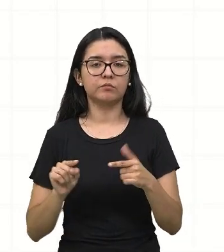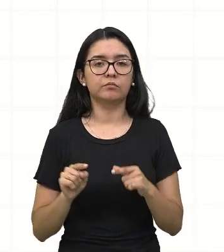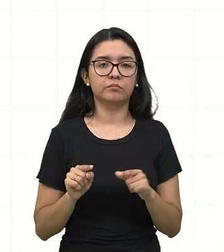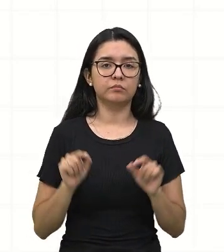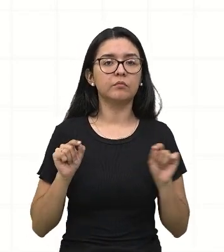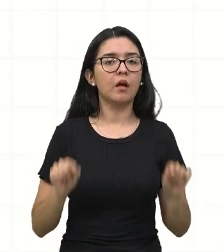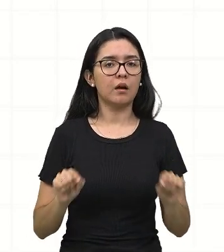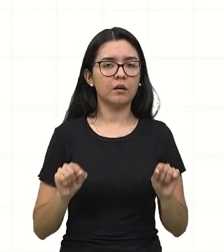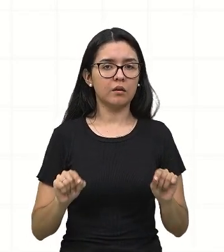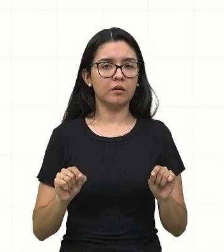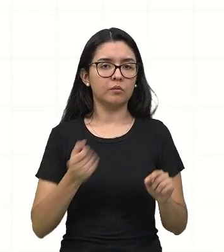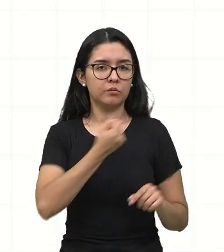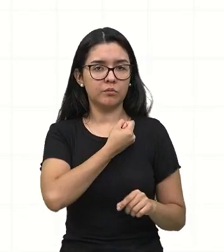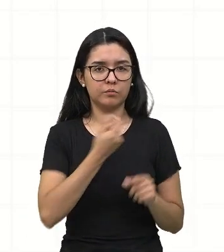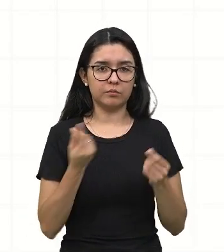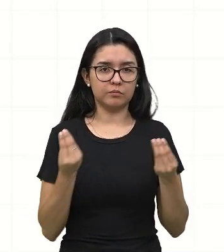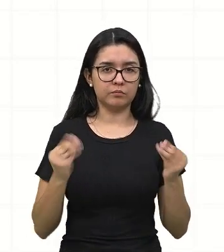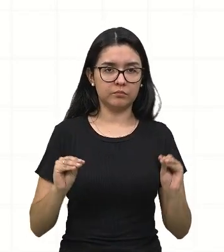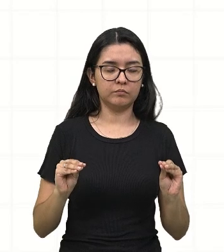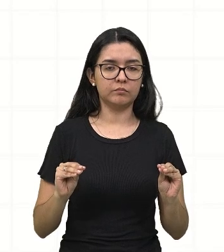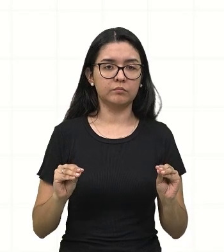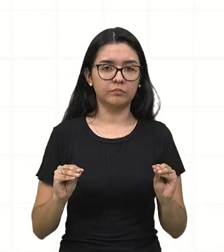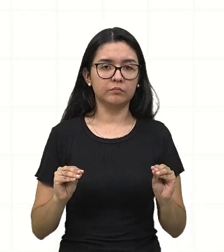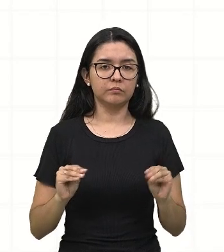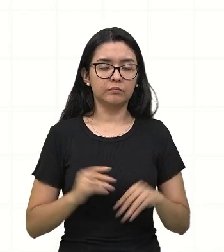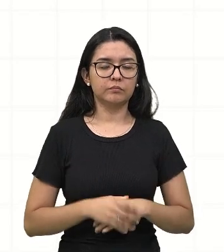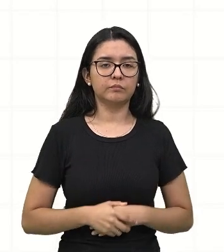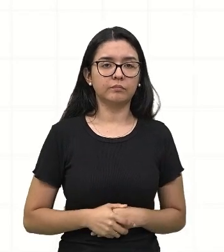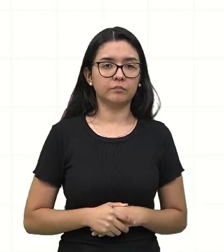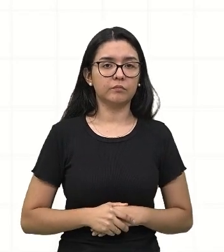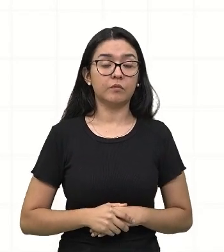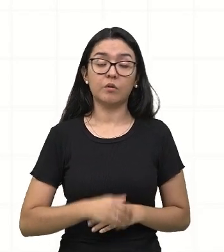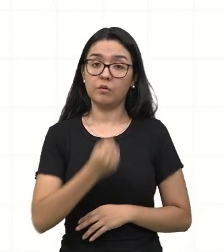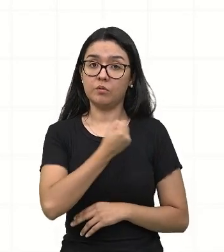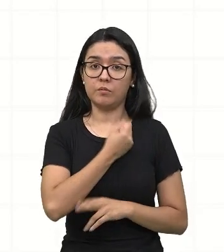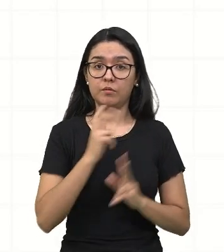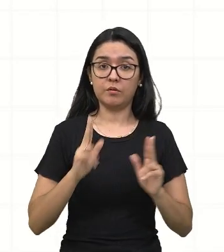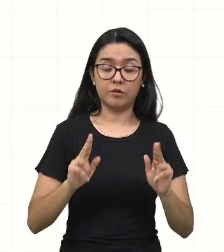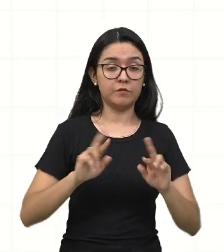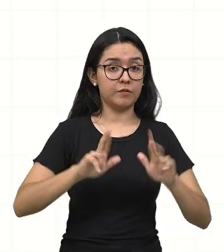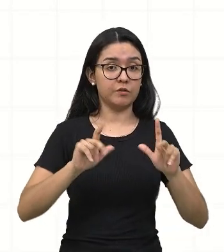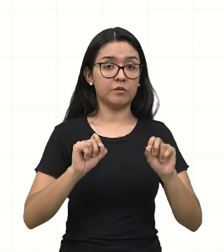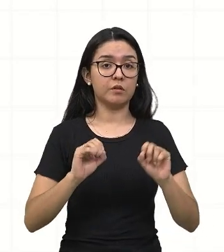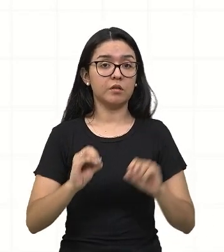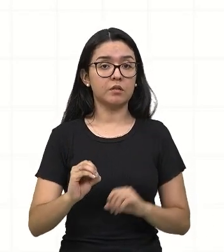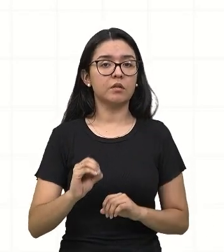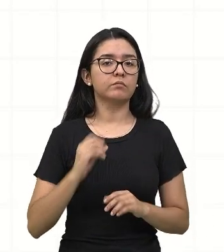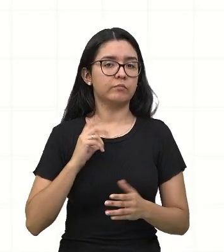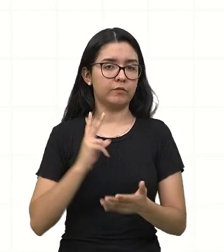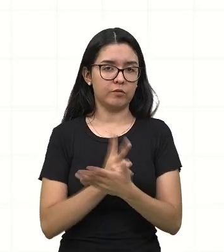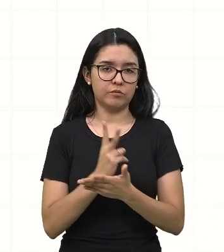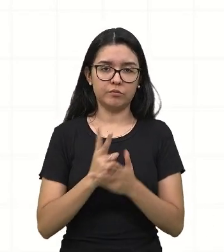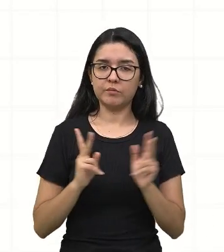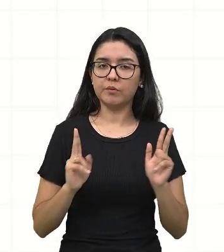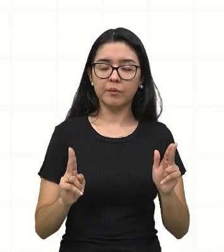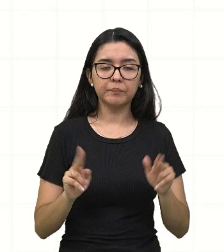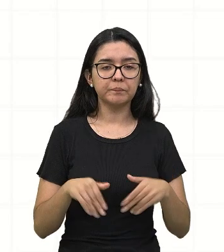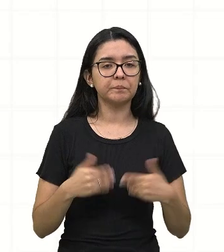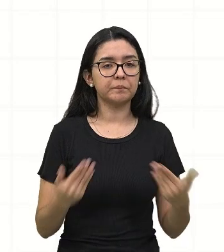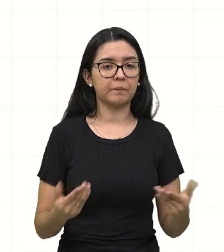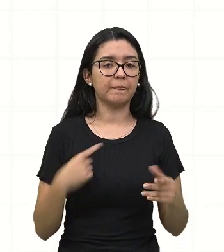da igualdade pelo mesmo número, claro, diferente de zero, ela se mantém. Essa aí